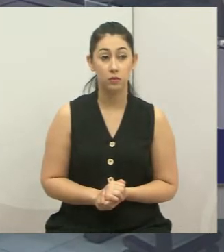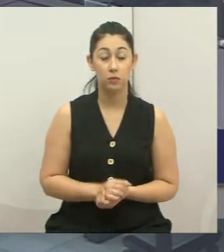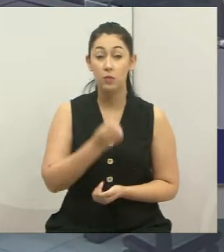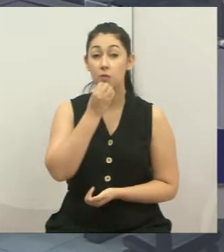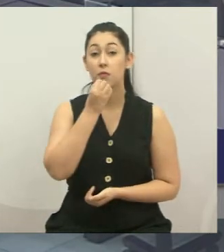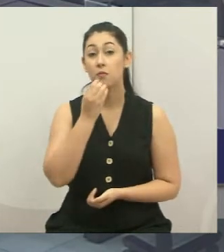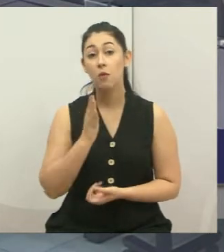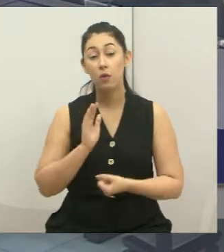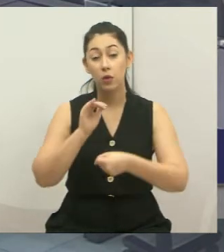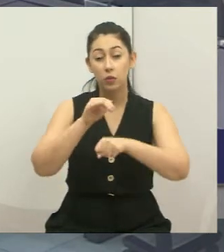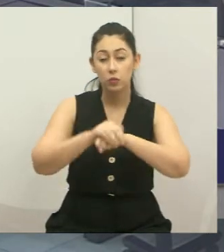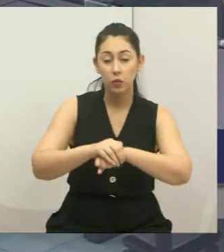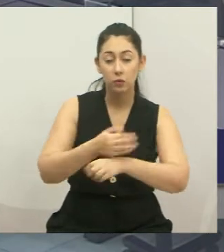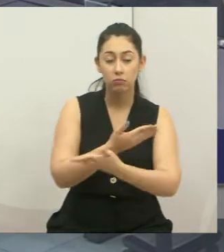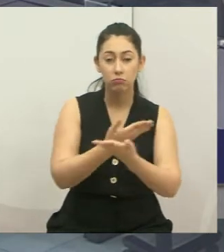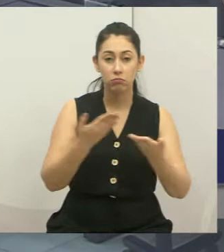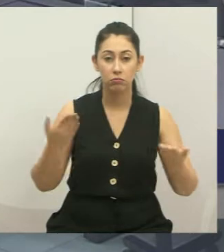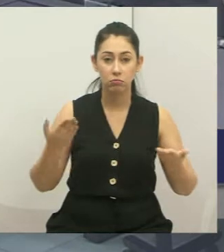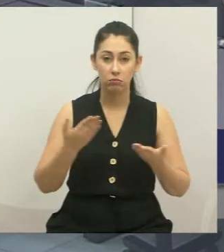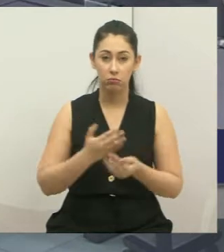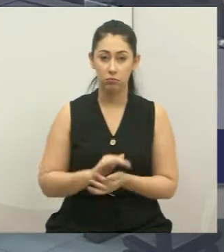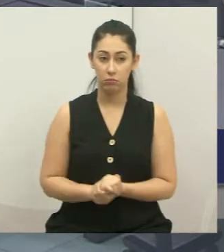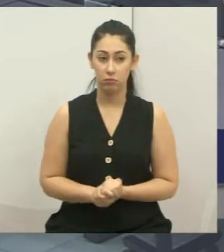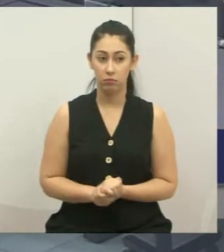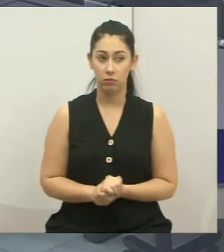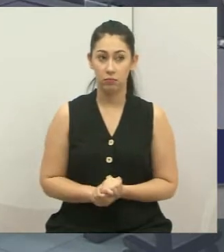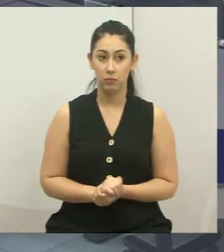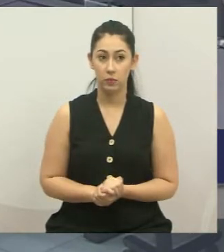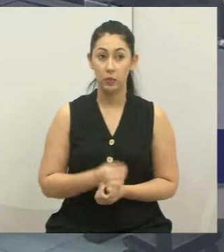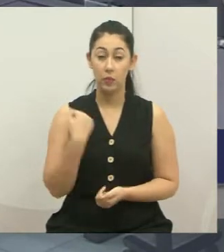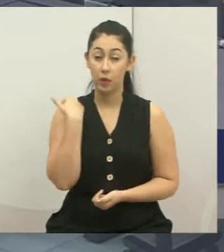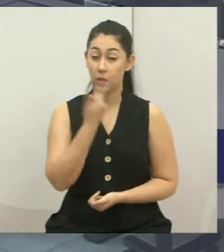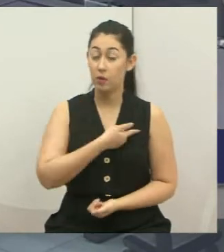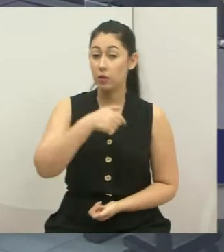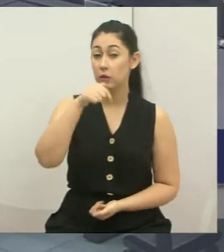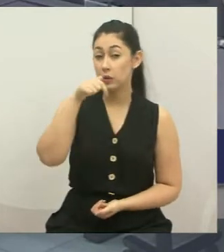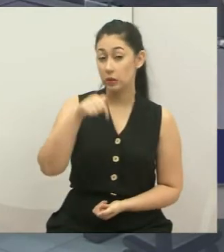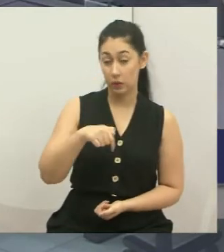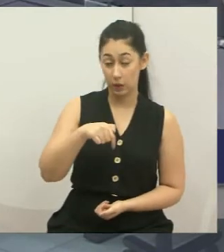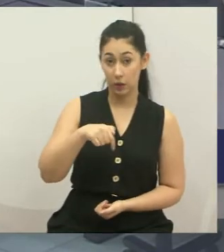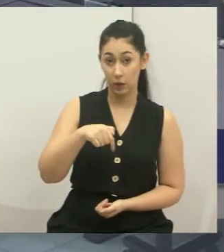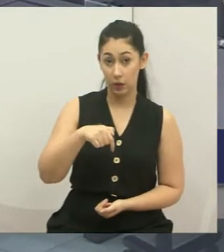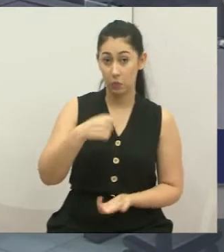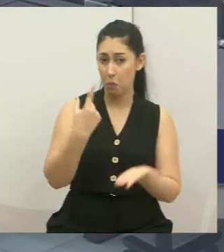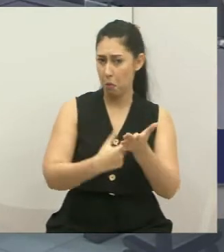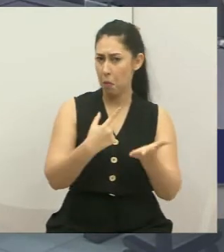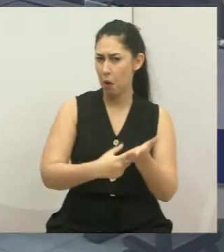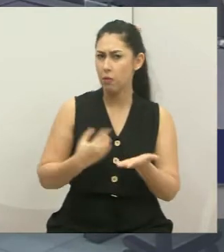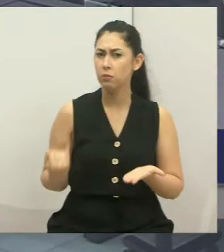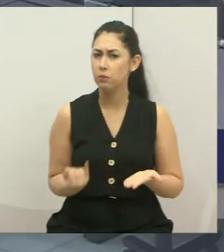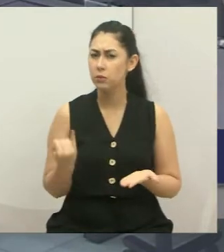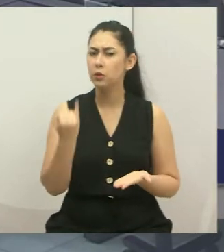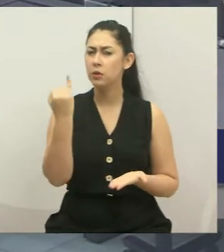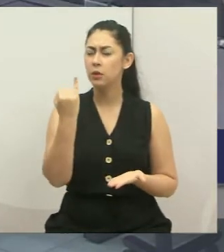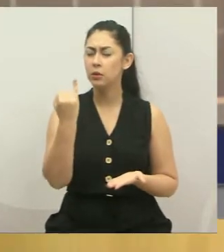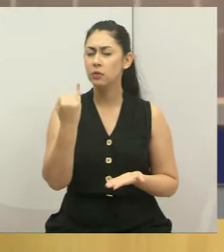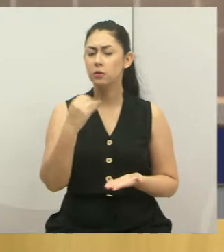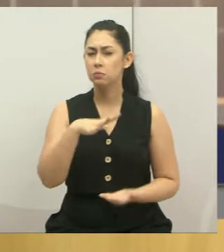Boa noite a todos. Estamos aqui por um evento de grande importância para o